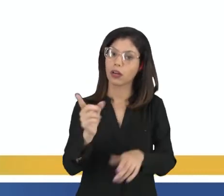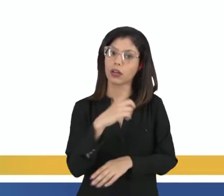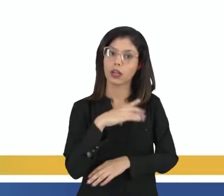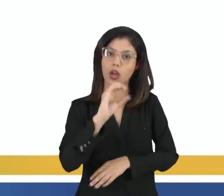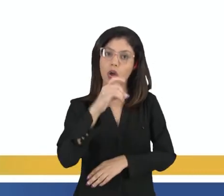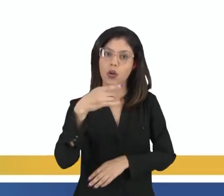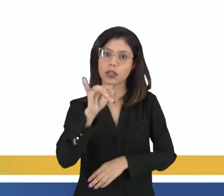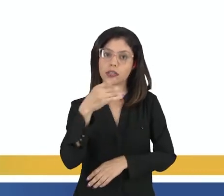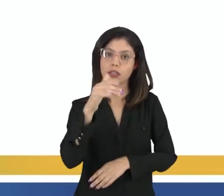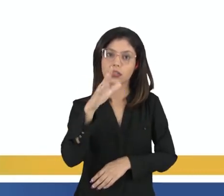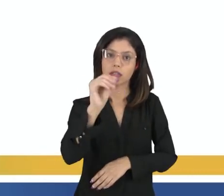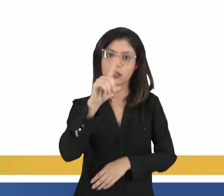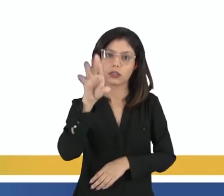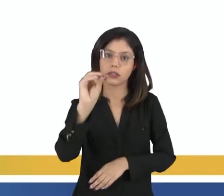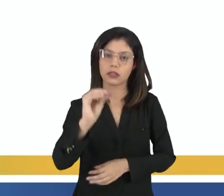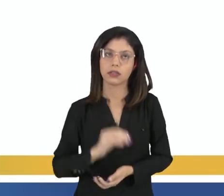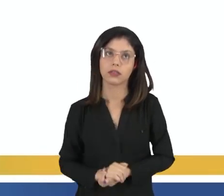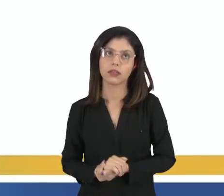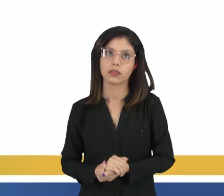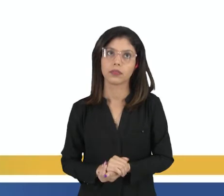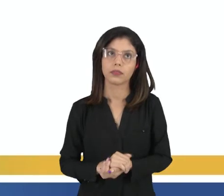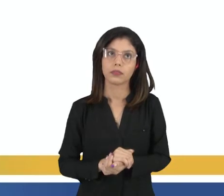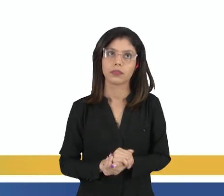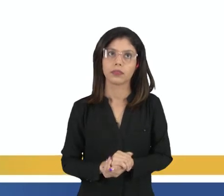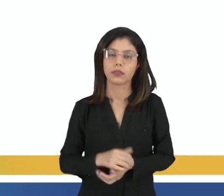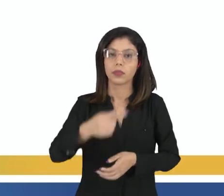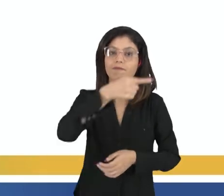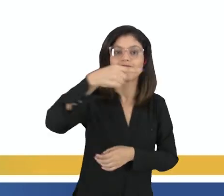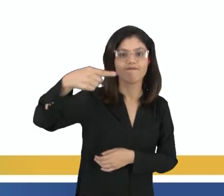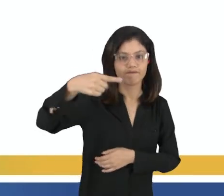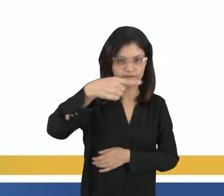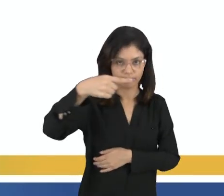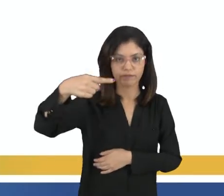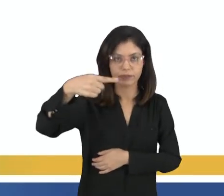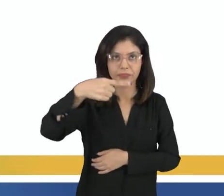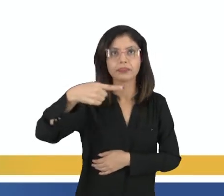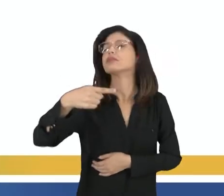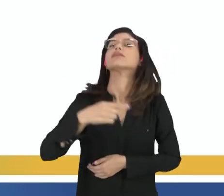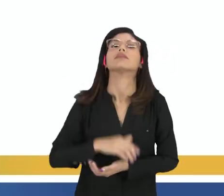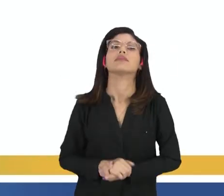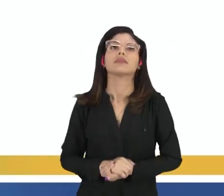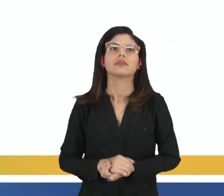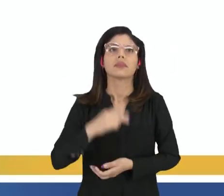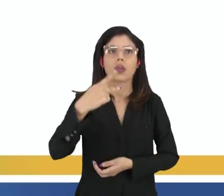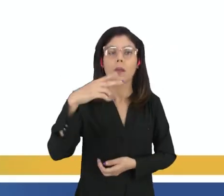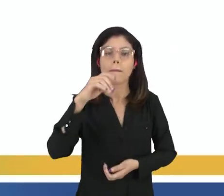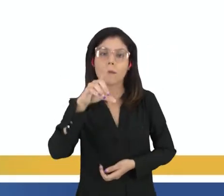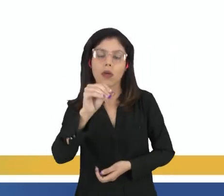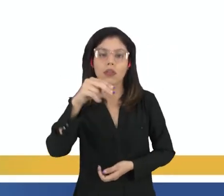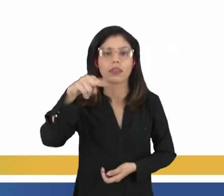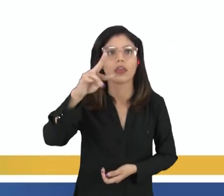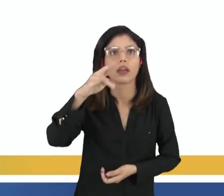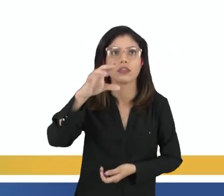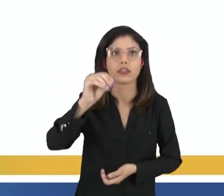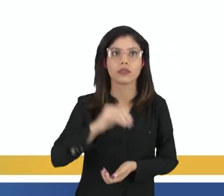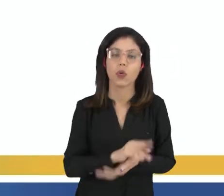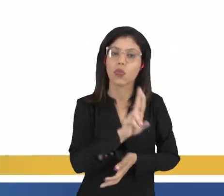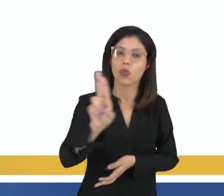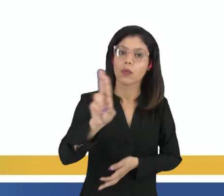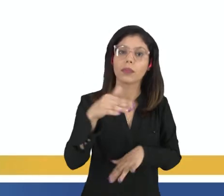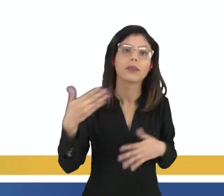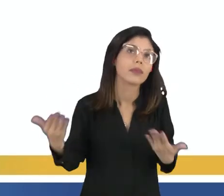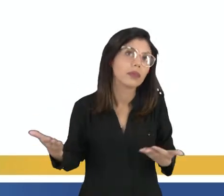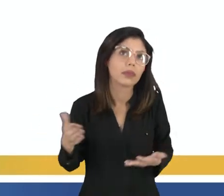a oxidação é no polo negativo. E esse polo negativo, ele vai ser